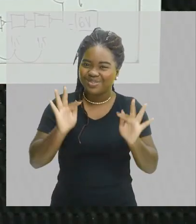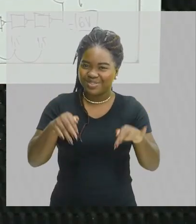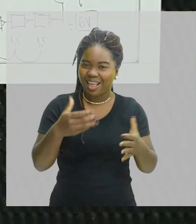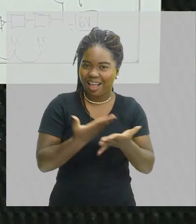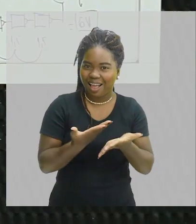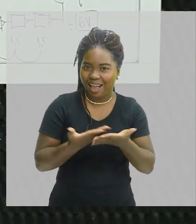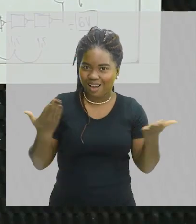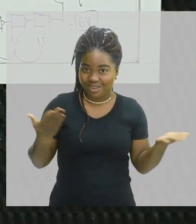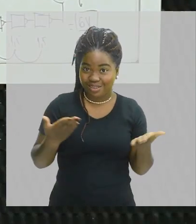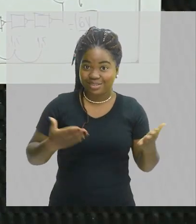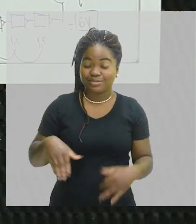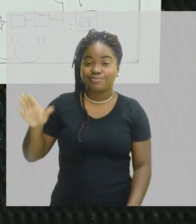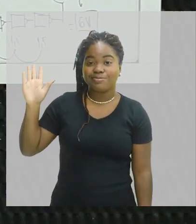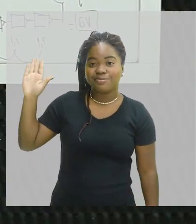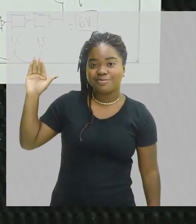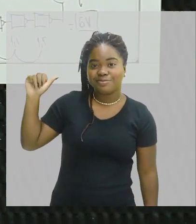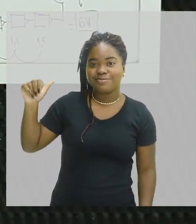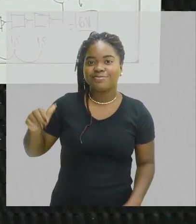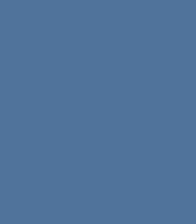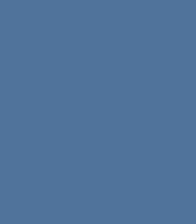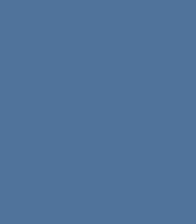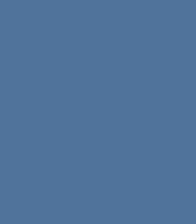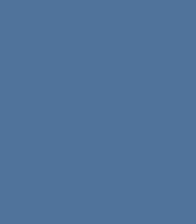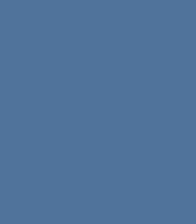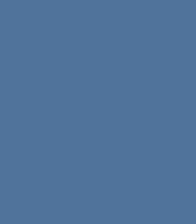finalizamos aqui e até a próxima.